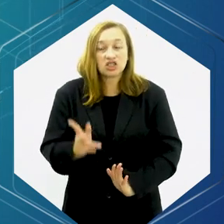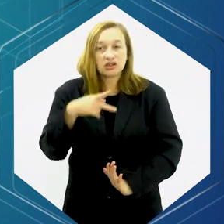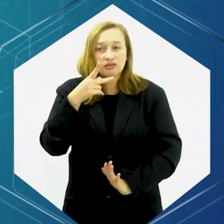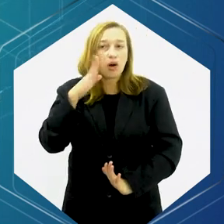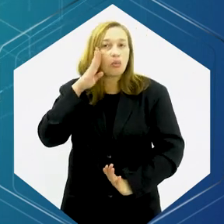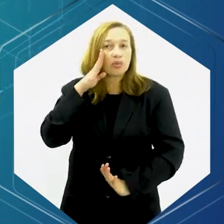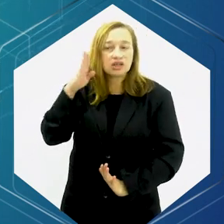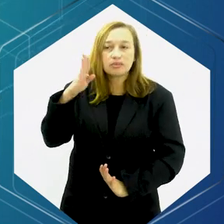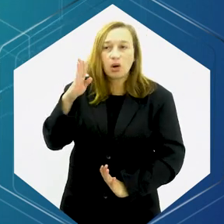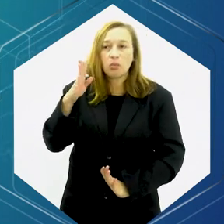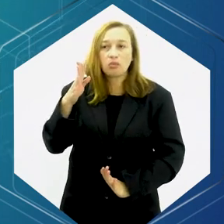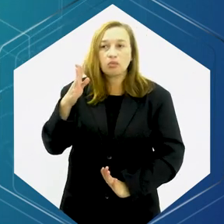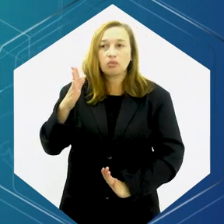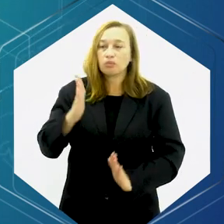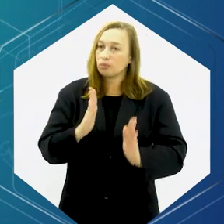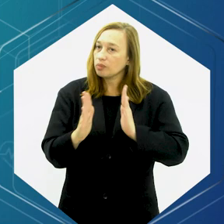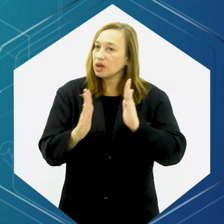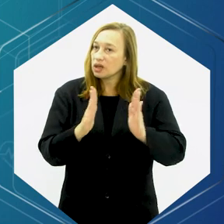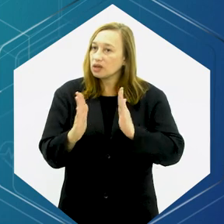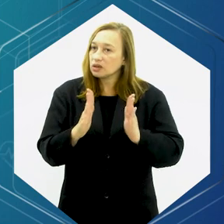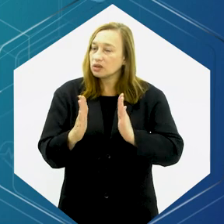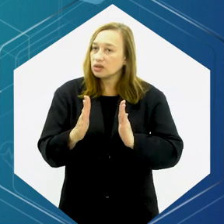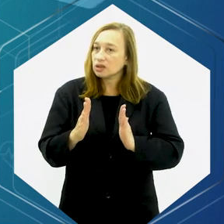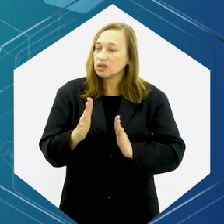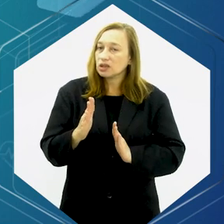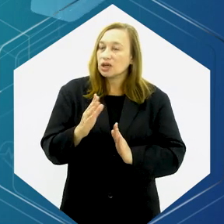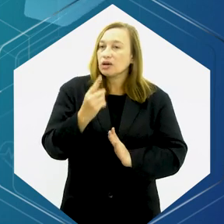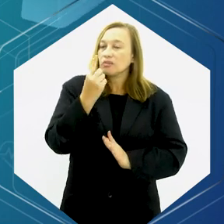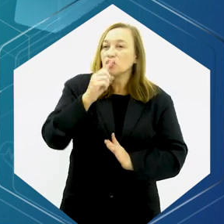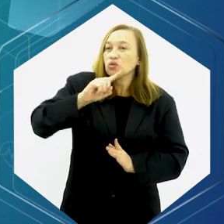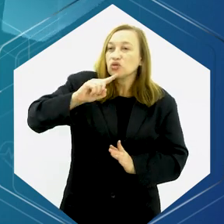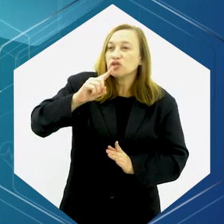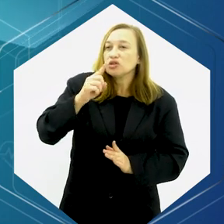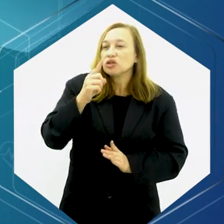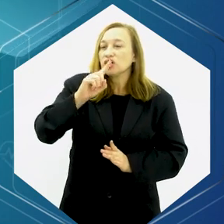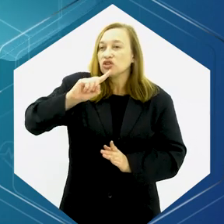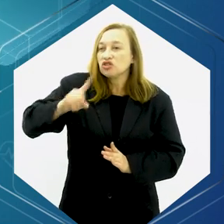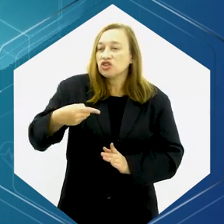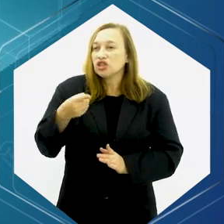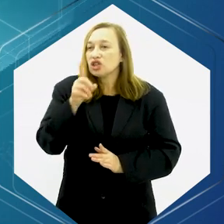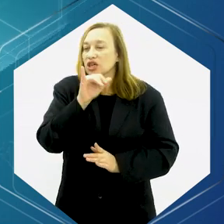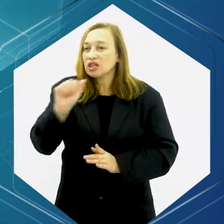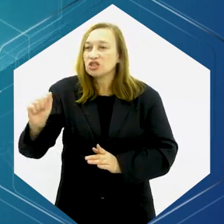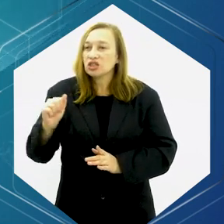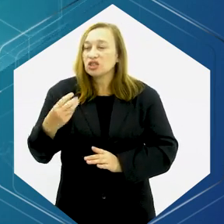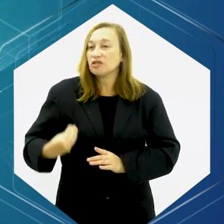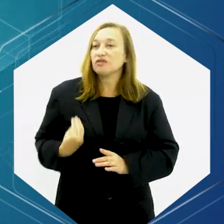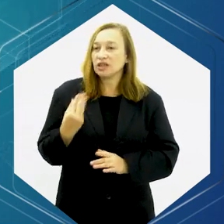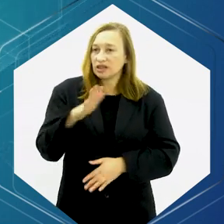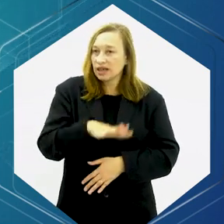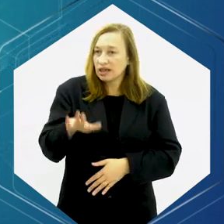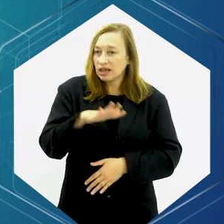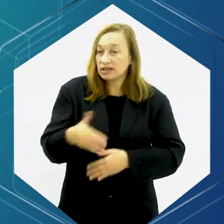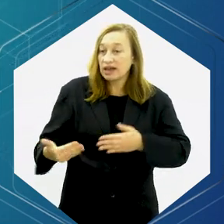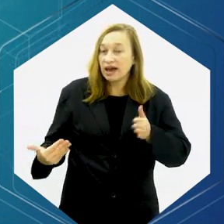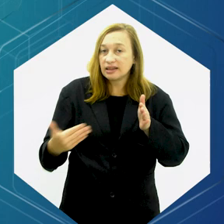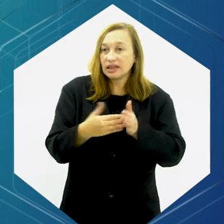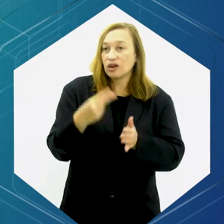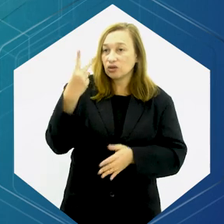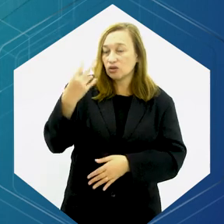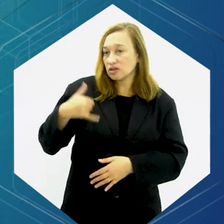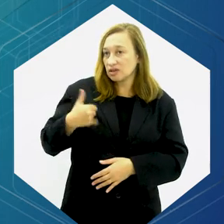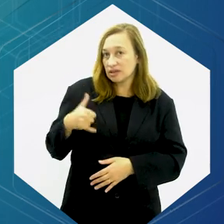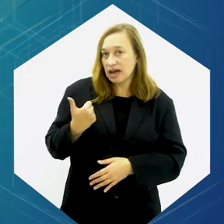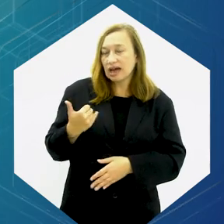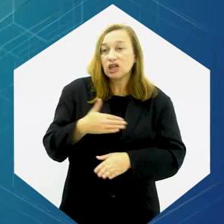inclusive né o o o principal período ali eh os os primeiros 1000 dias de vida da criança que vai desde da Concepção até os 2 anos de